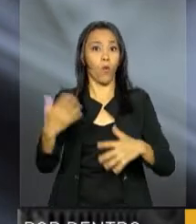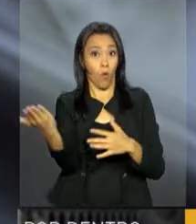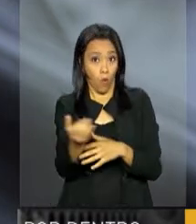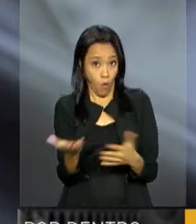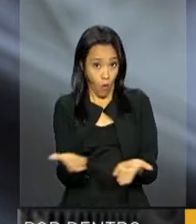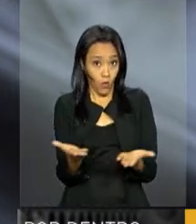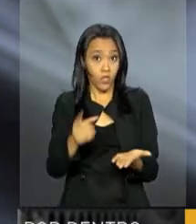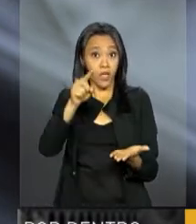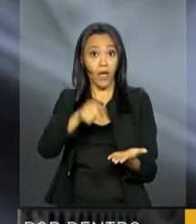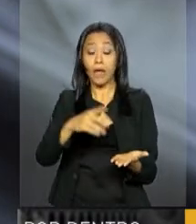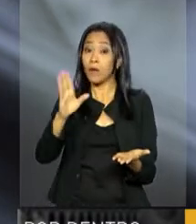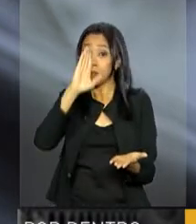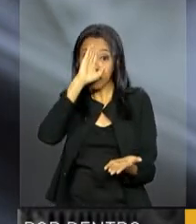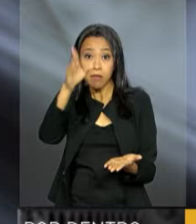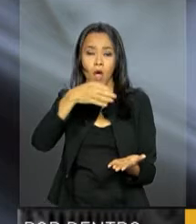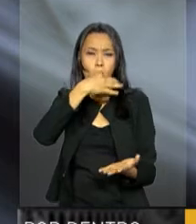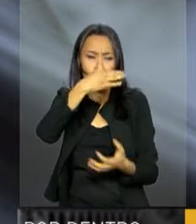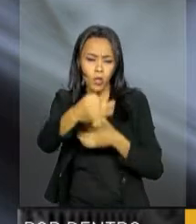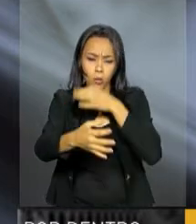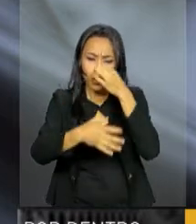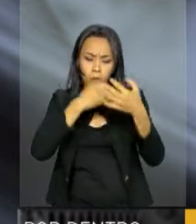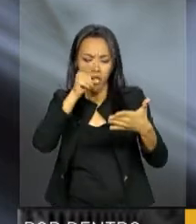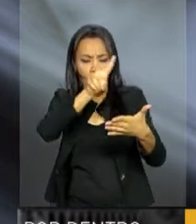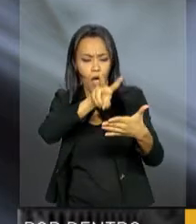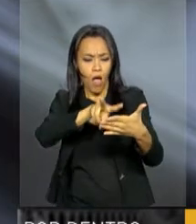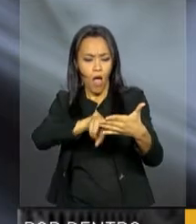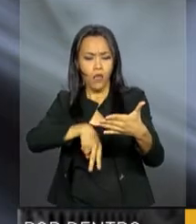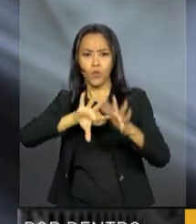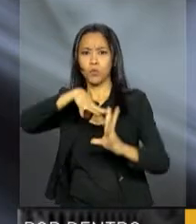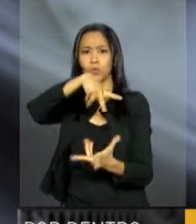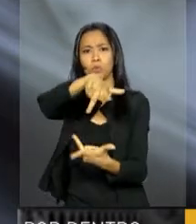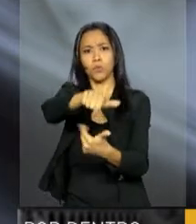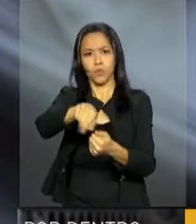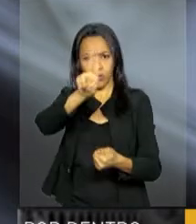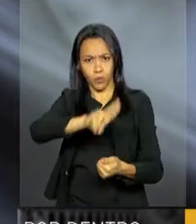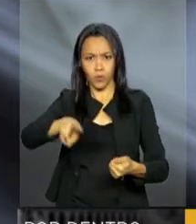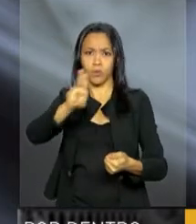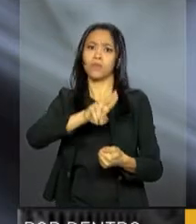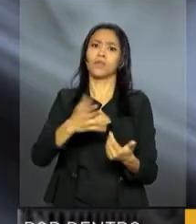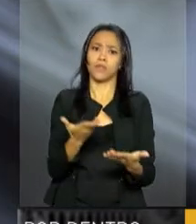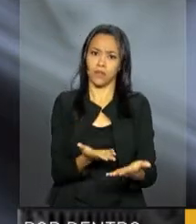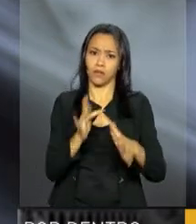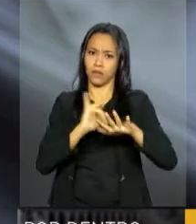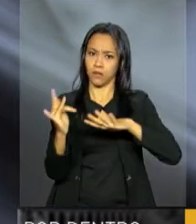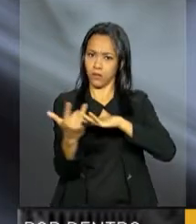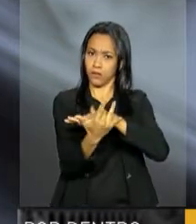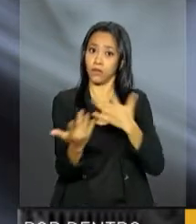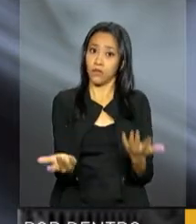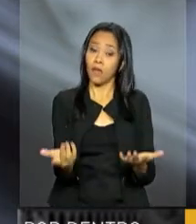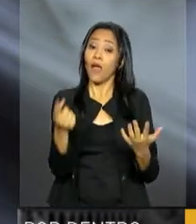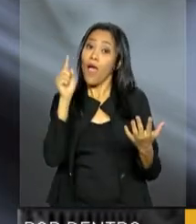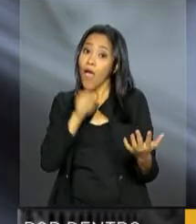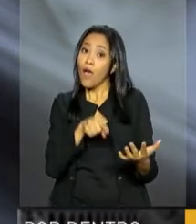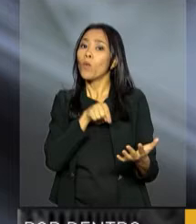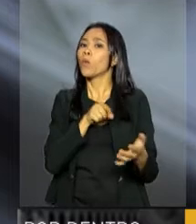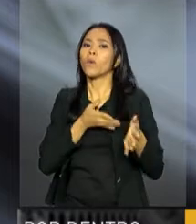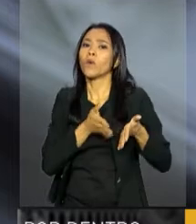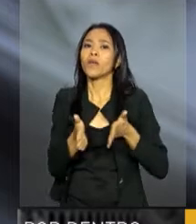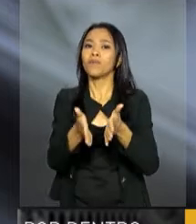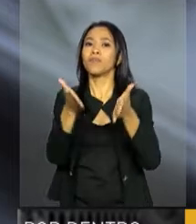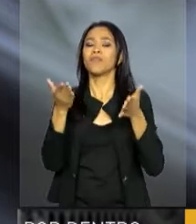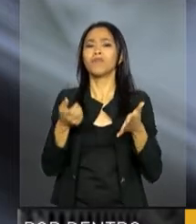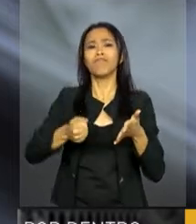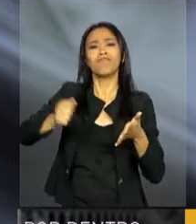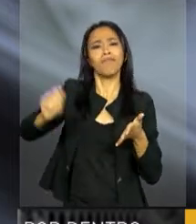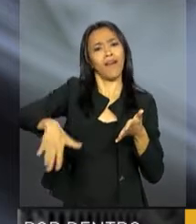elemento de formação de opinião muitos países do mundo à vontade na grande maioria e por por outro lado é um caminho de custo